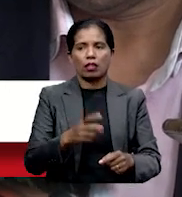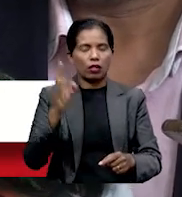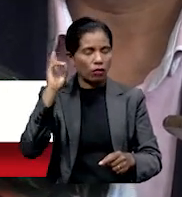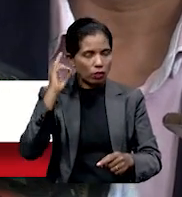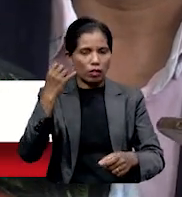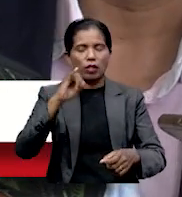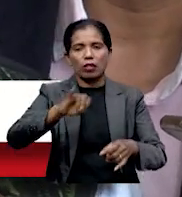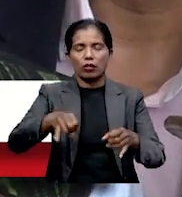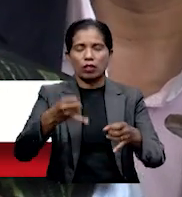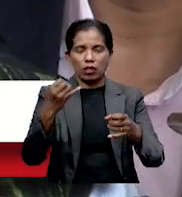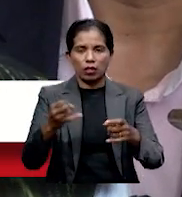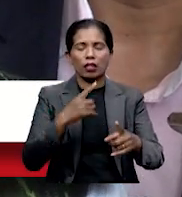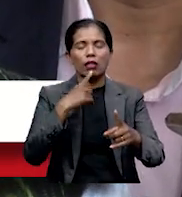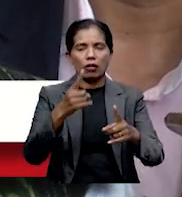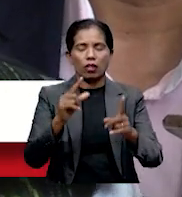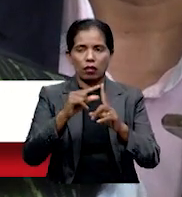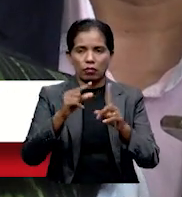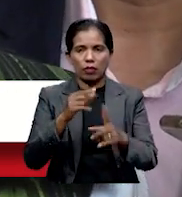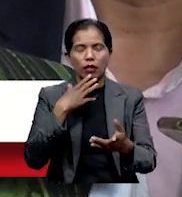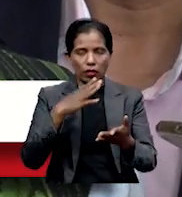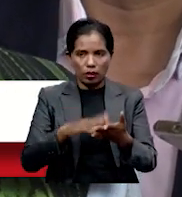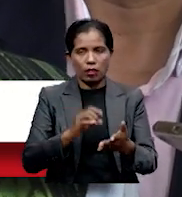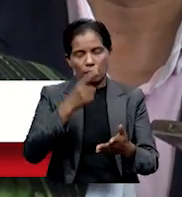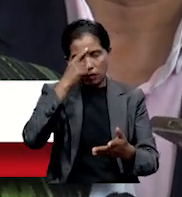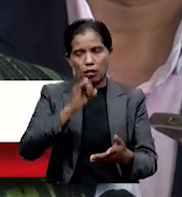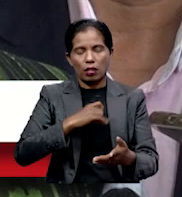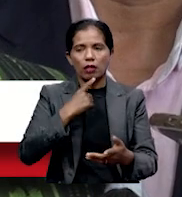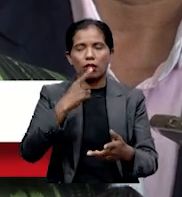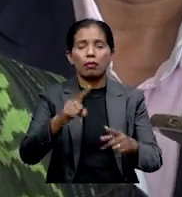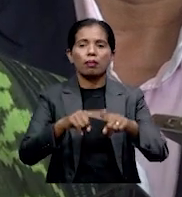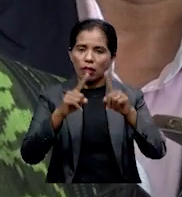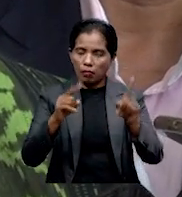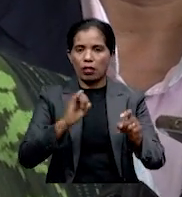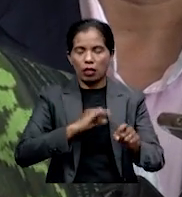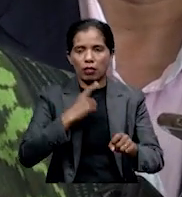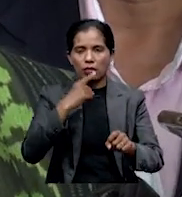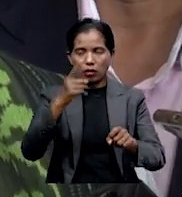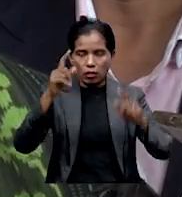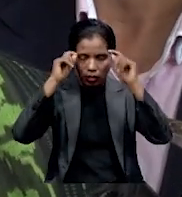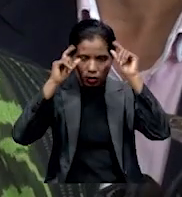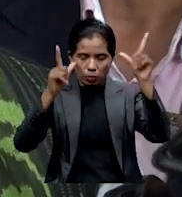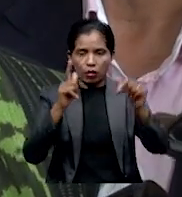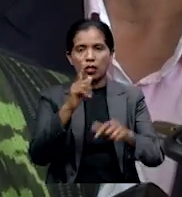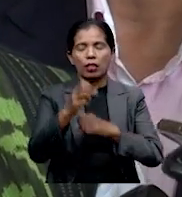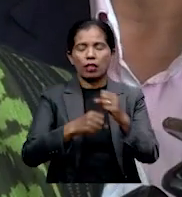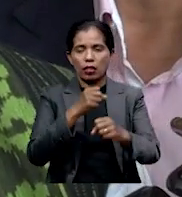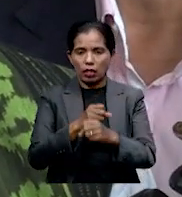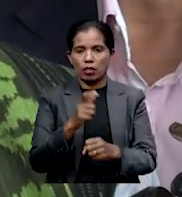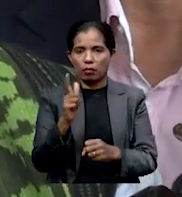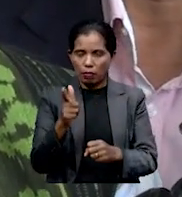portam lo di total sala tane hotet mai ve hotet Timor ha 20 anos estado